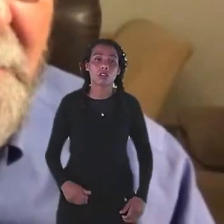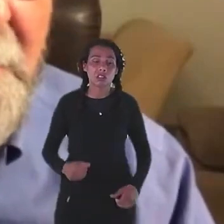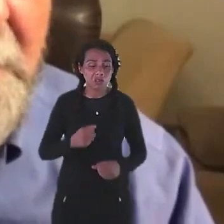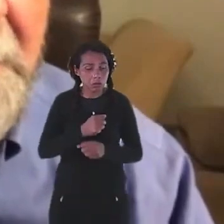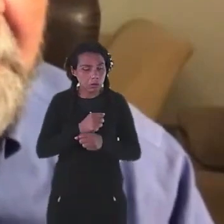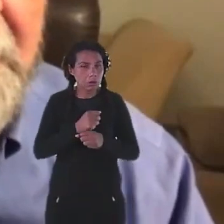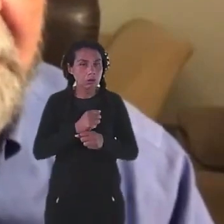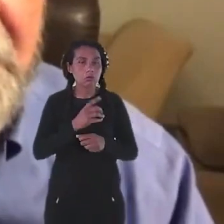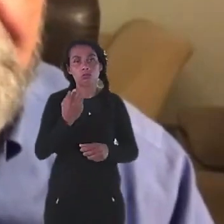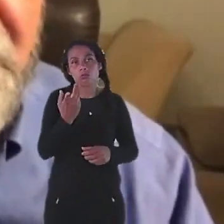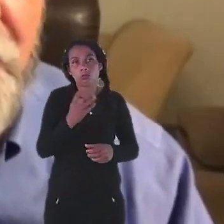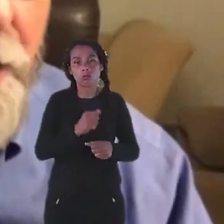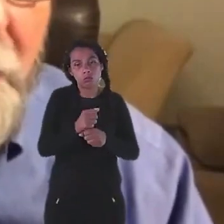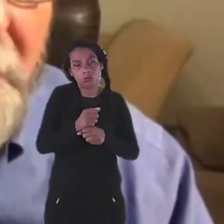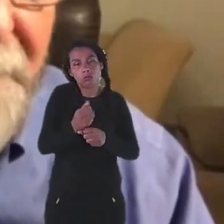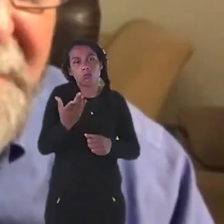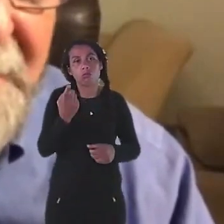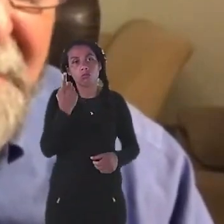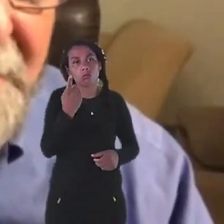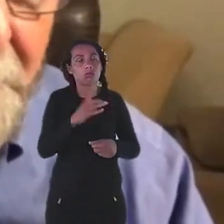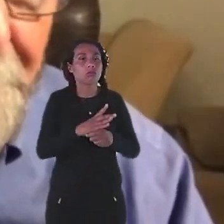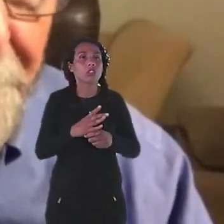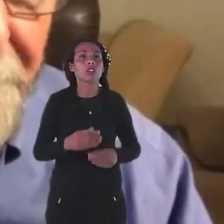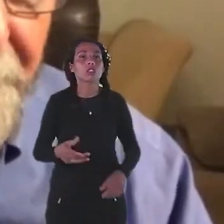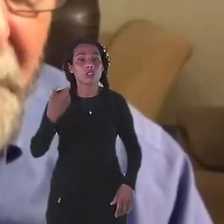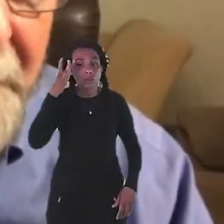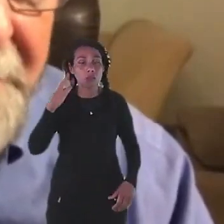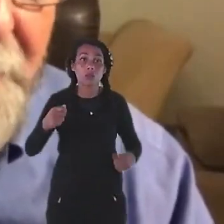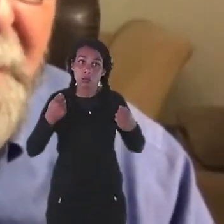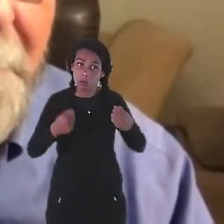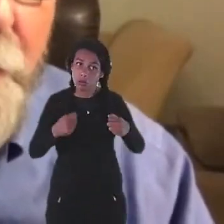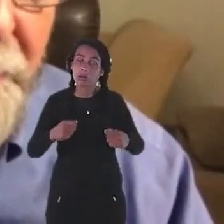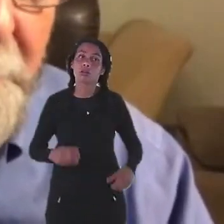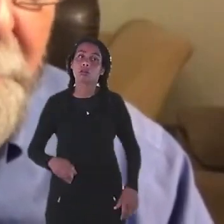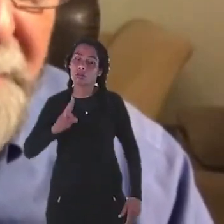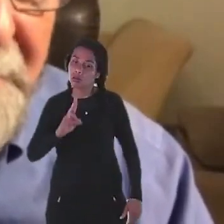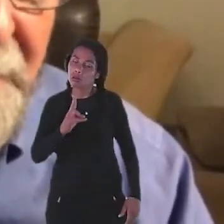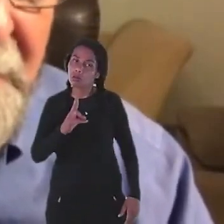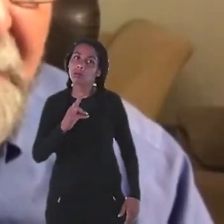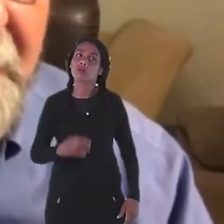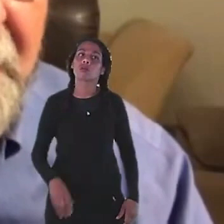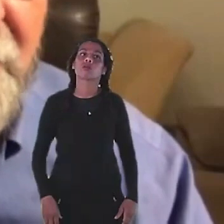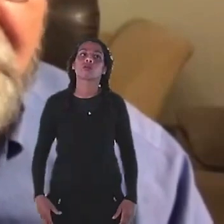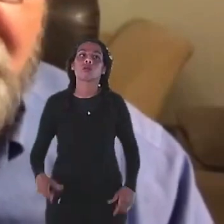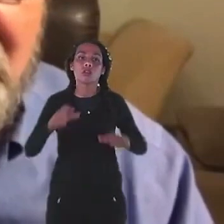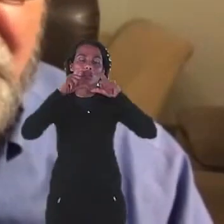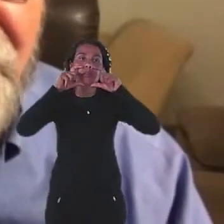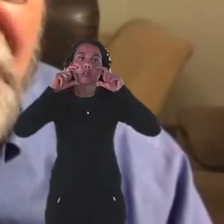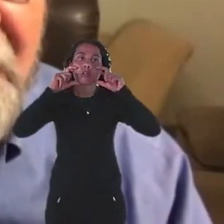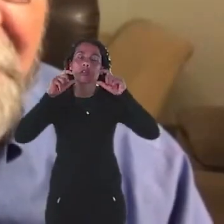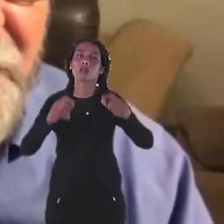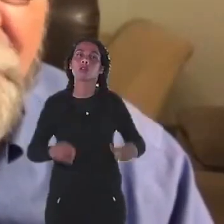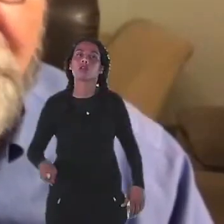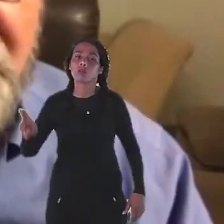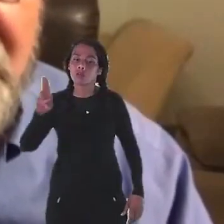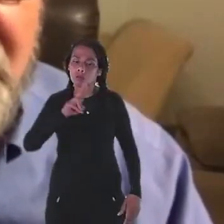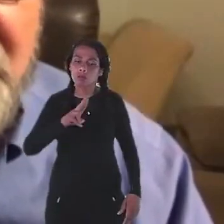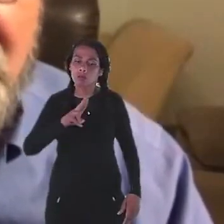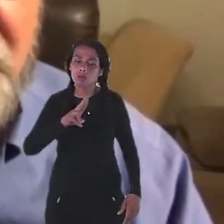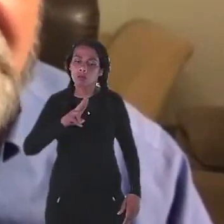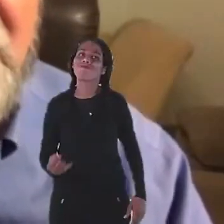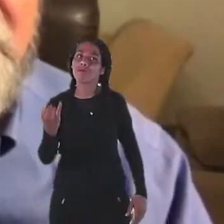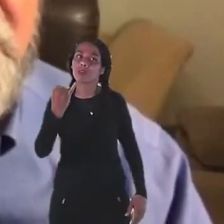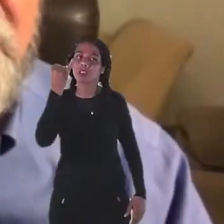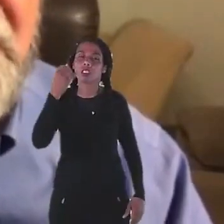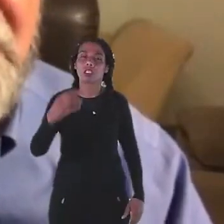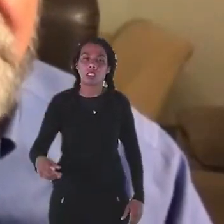de proteção só com a vacinação. Então, isso é muito importante. Eu tenho falado isso diariamente no